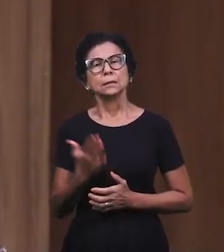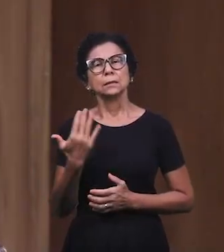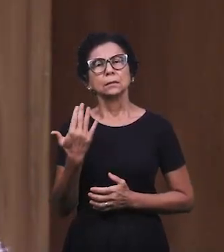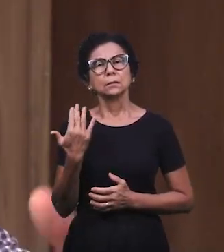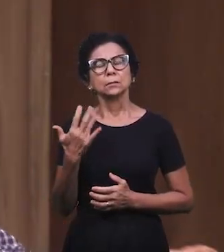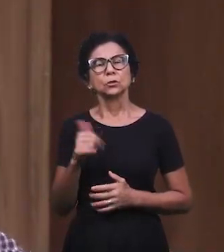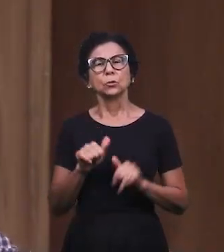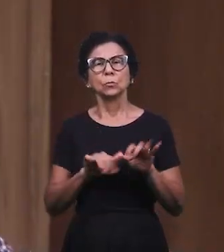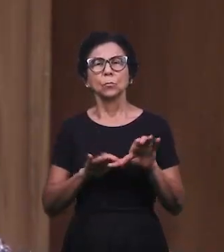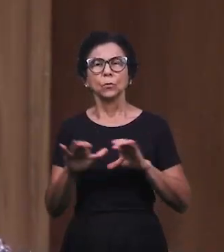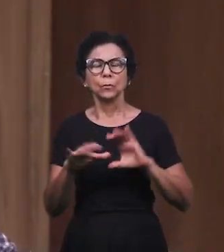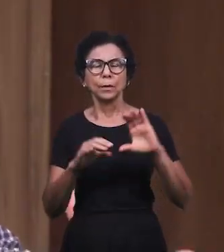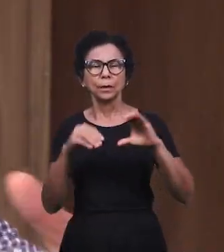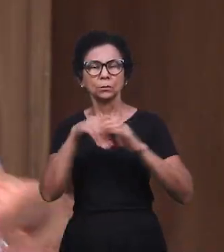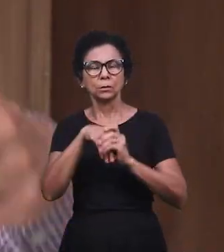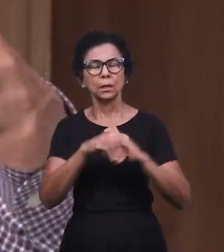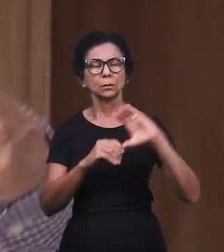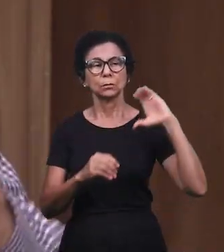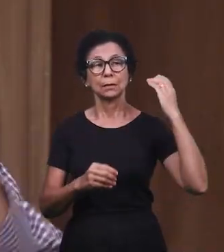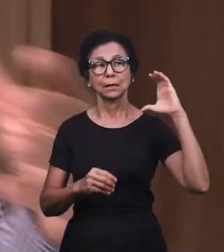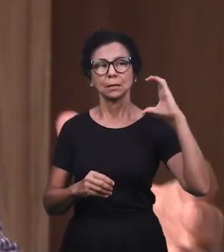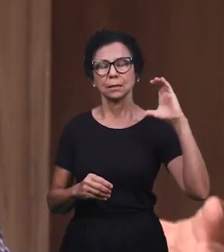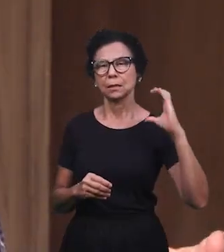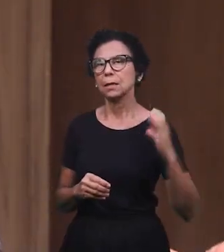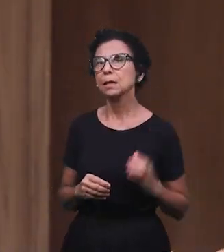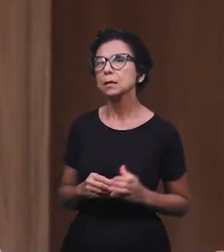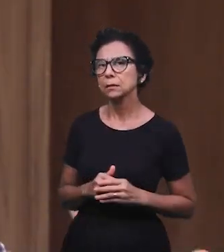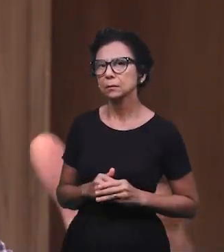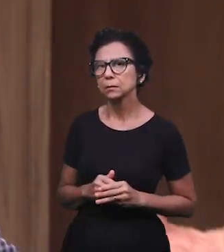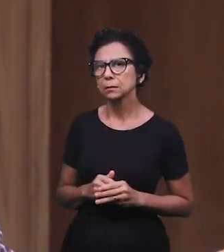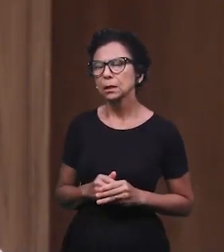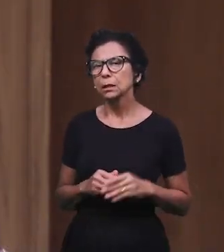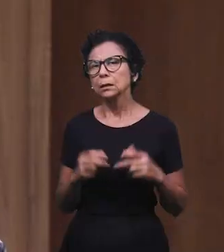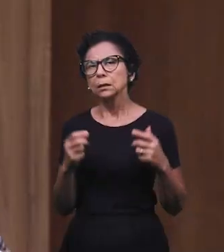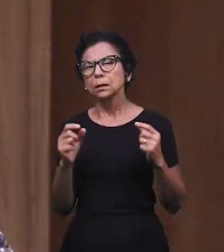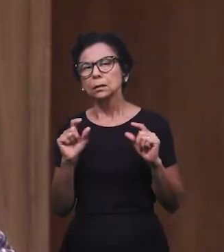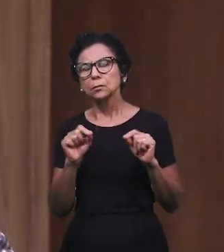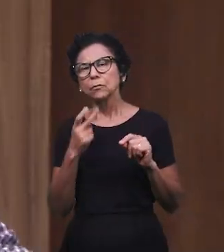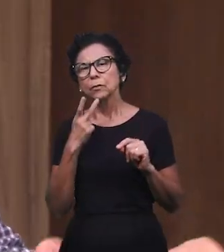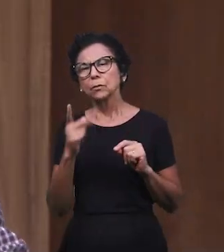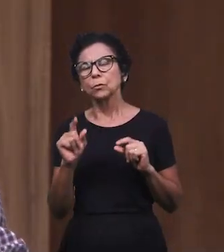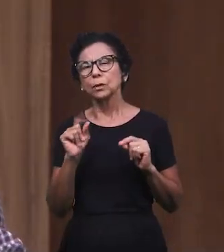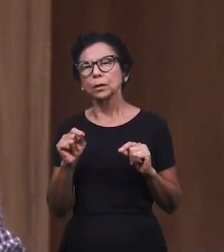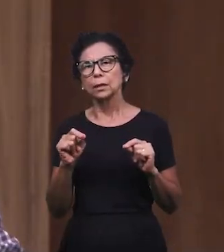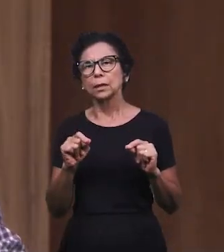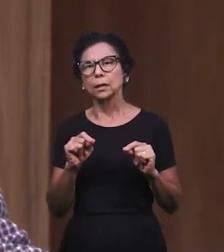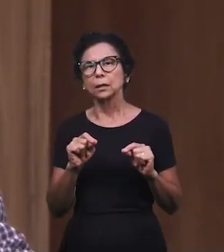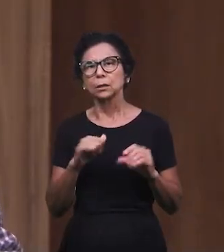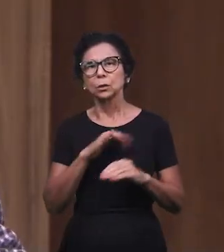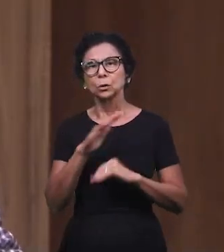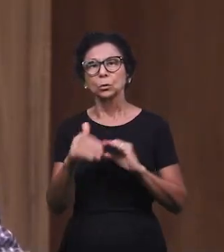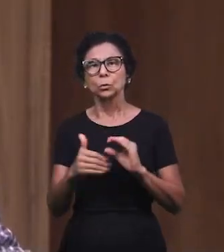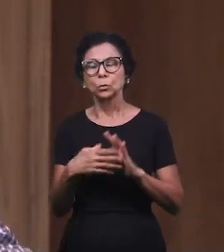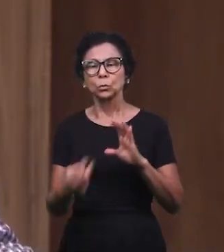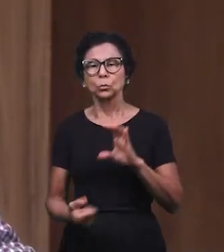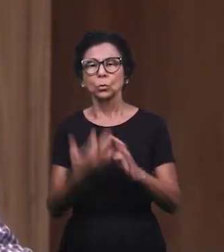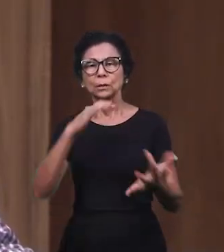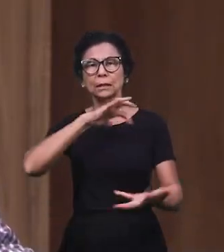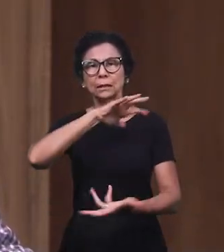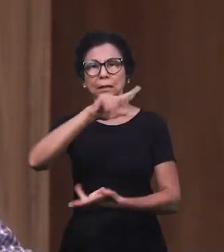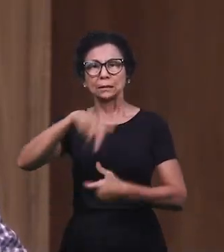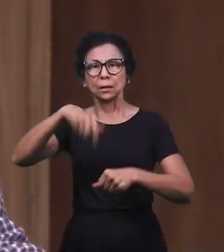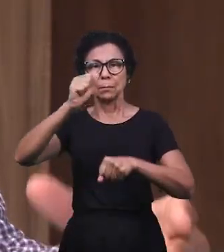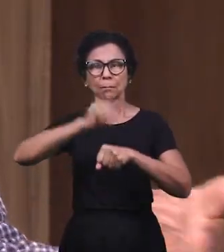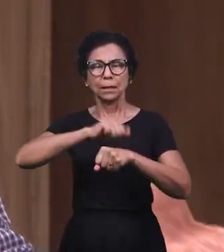dizia que tudo que existe no universo é matéria, energia e